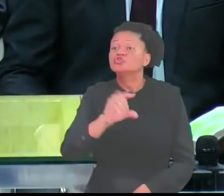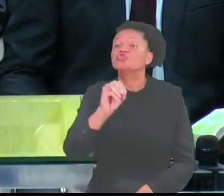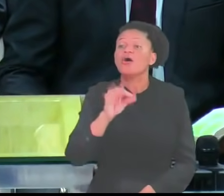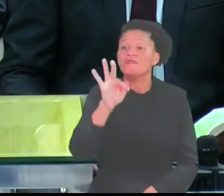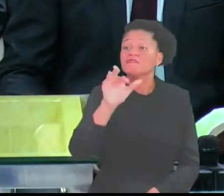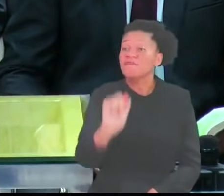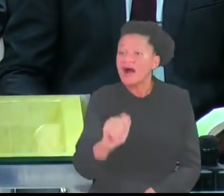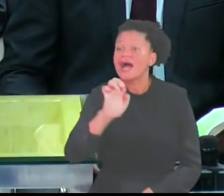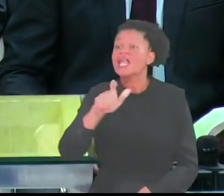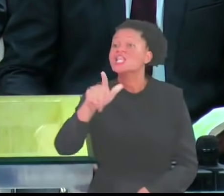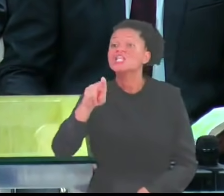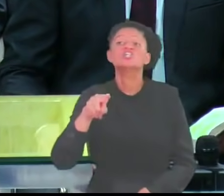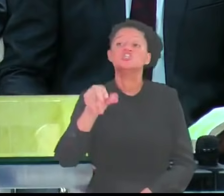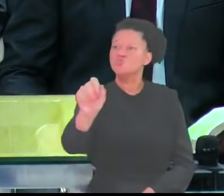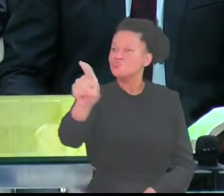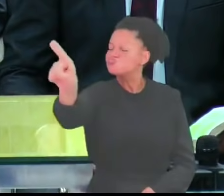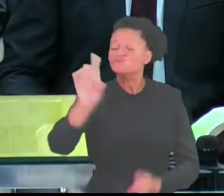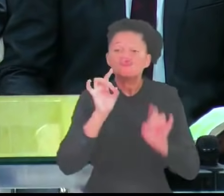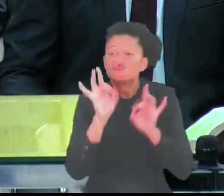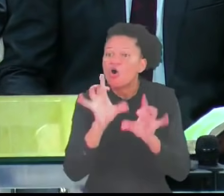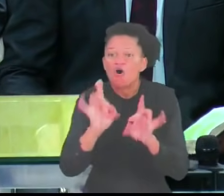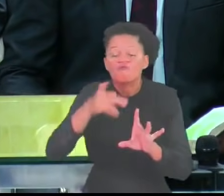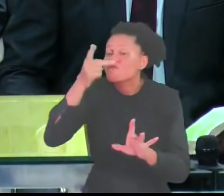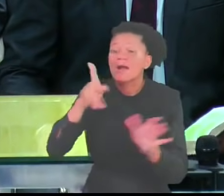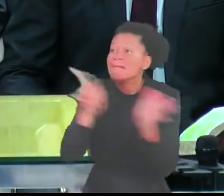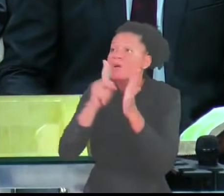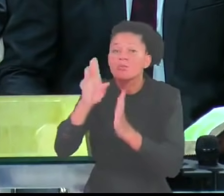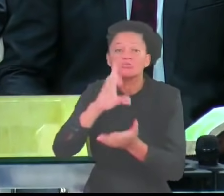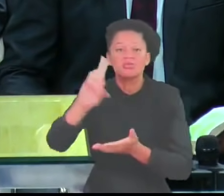só fala Deus. Glória!